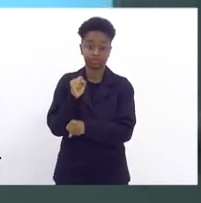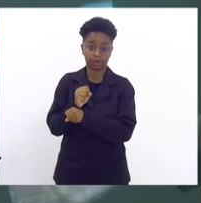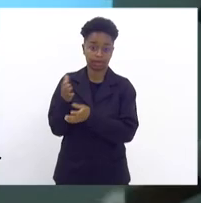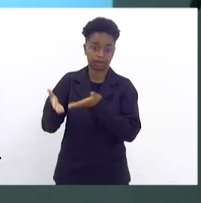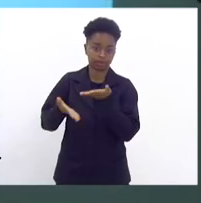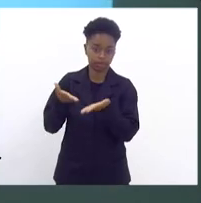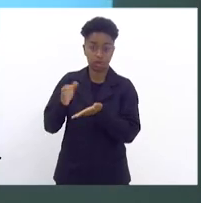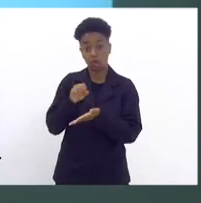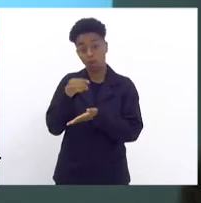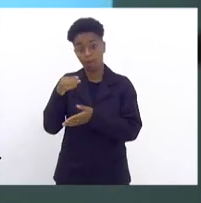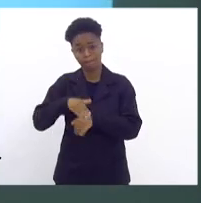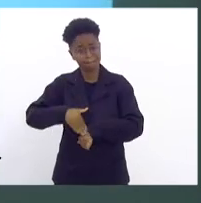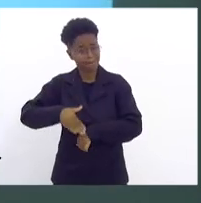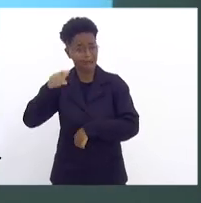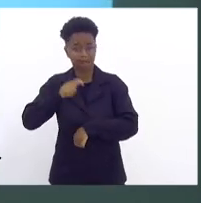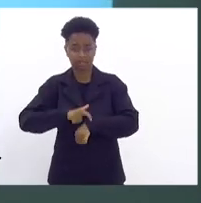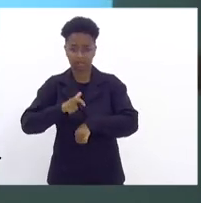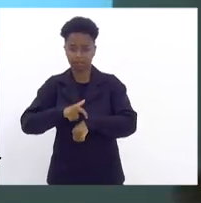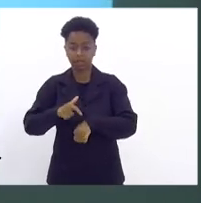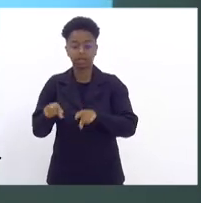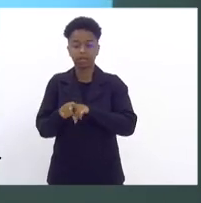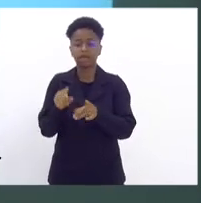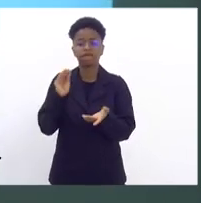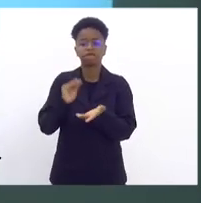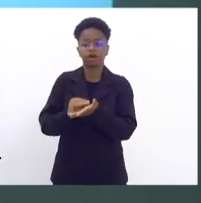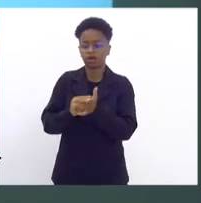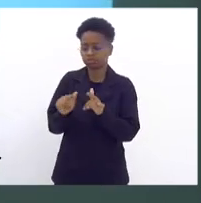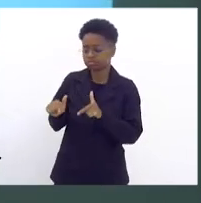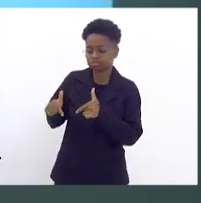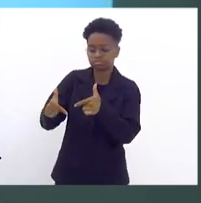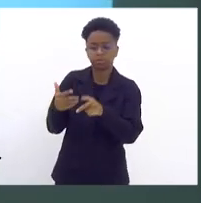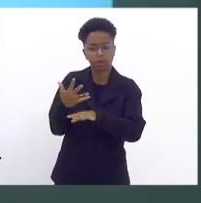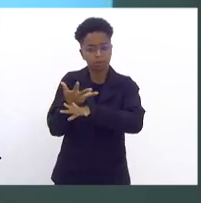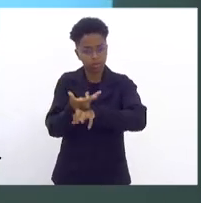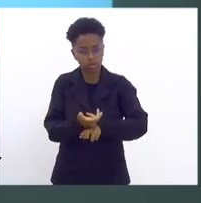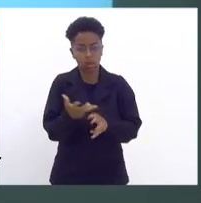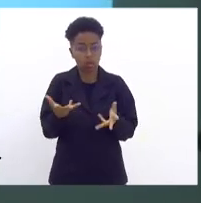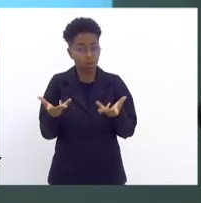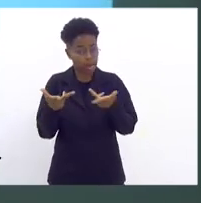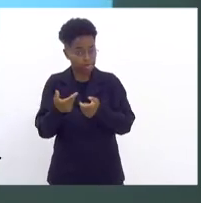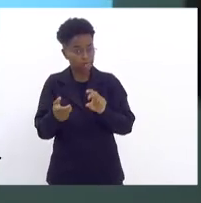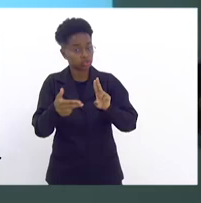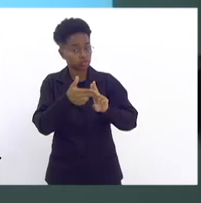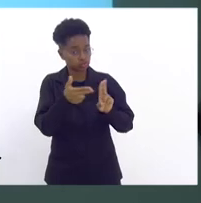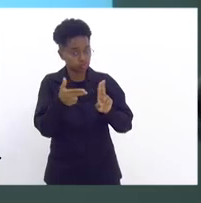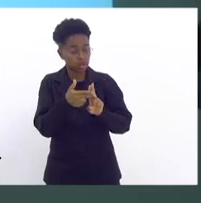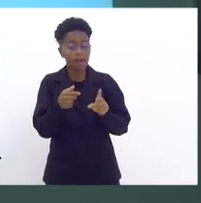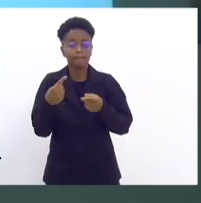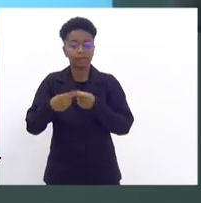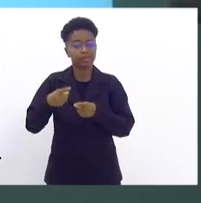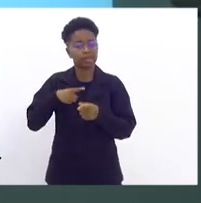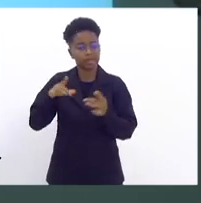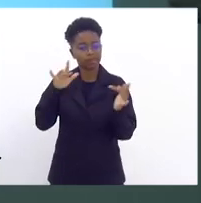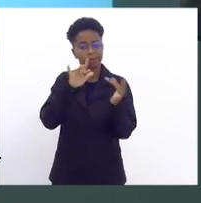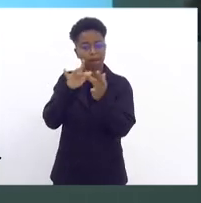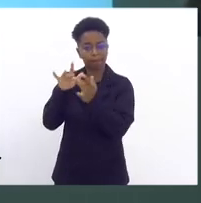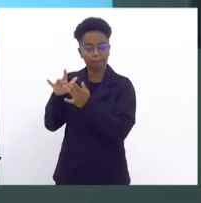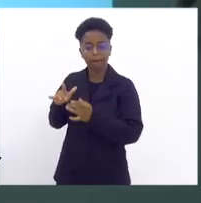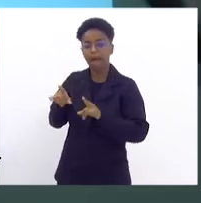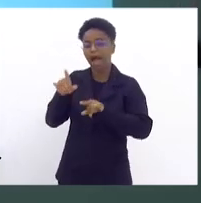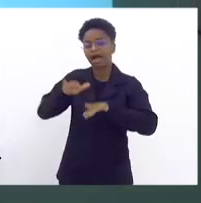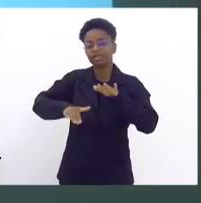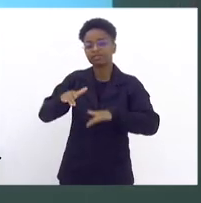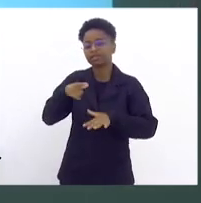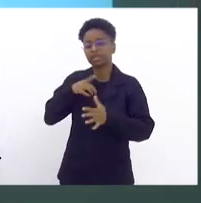mais ausência de intervenção multidisciplinar de qualidade pelo SUS que se tem ali um acesso e ali a gente tem às vezes